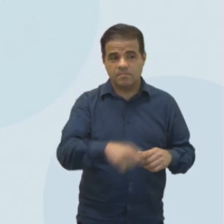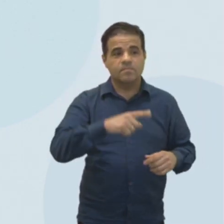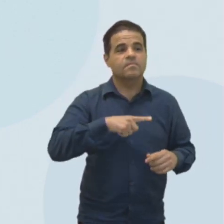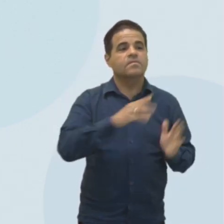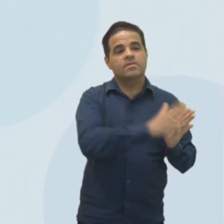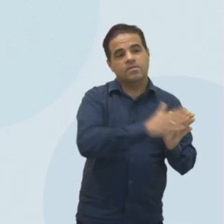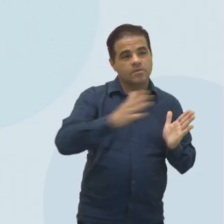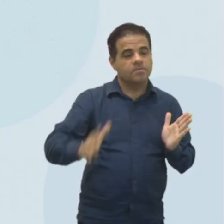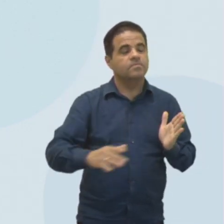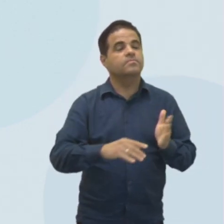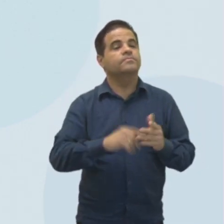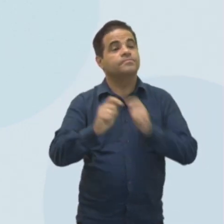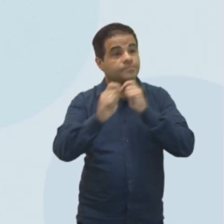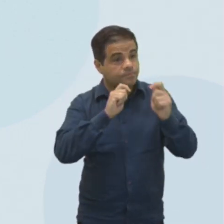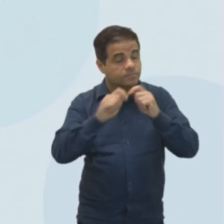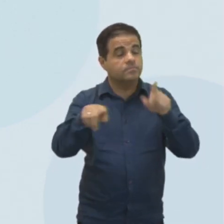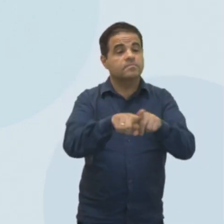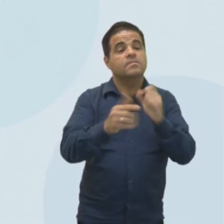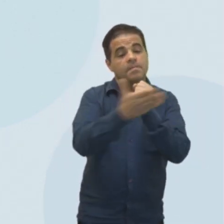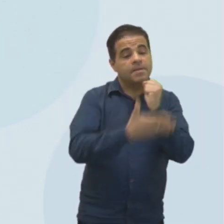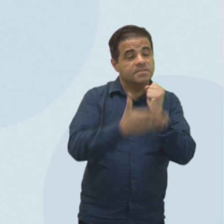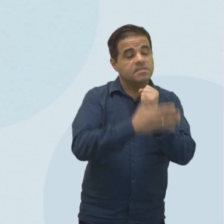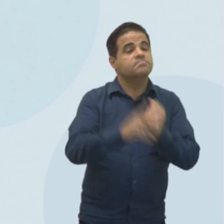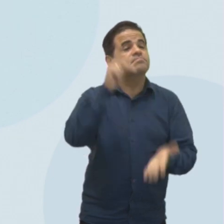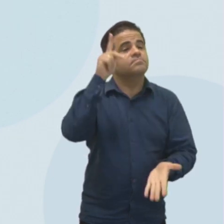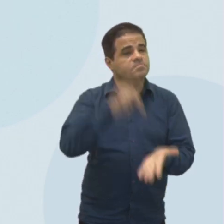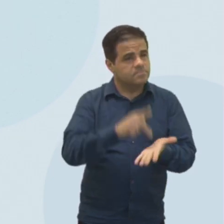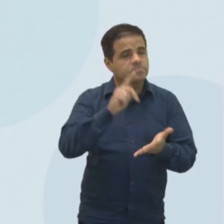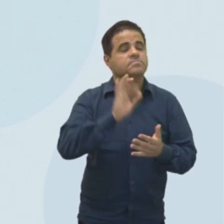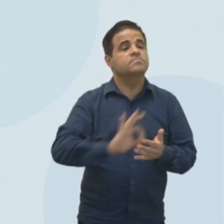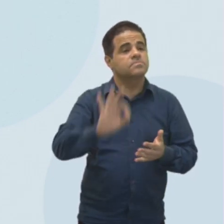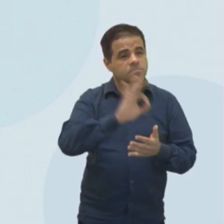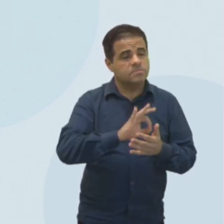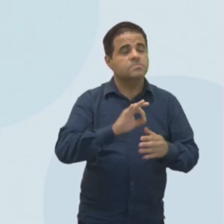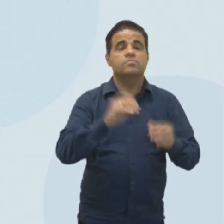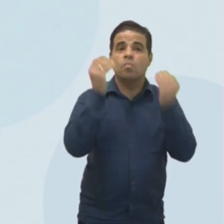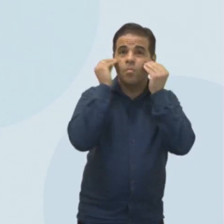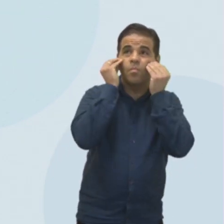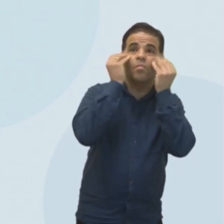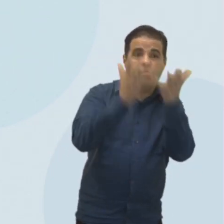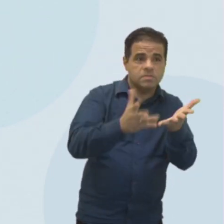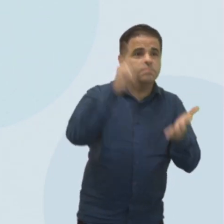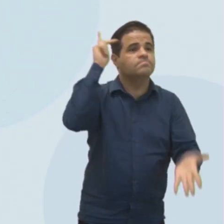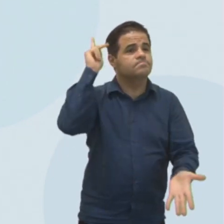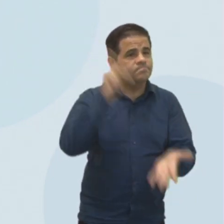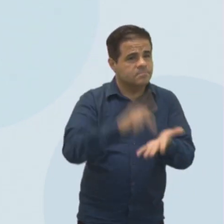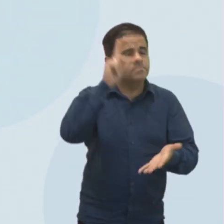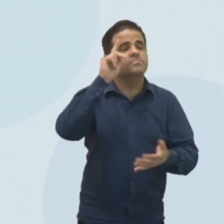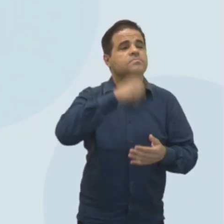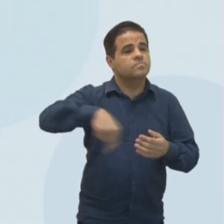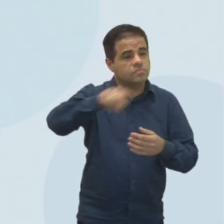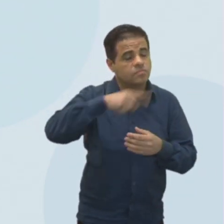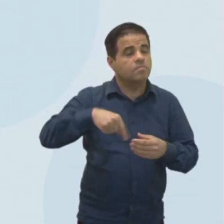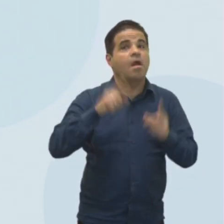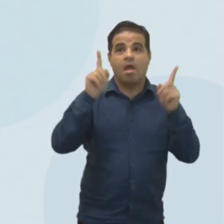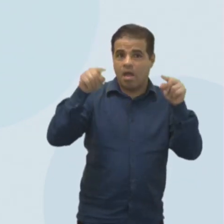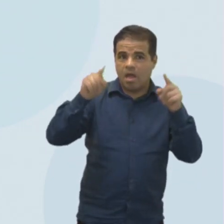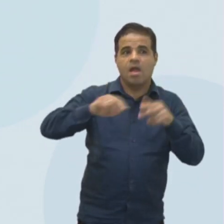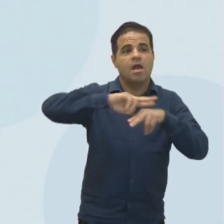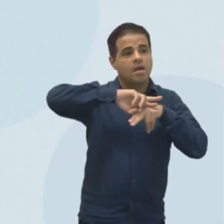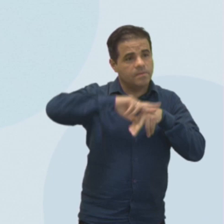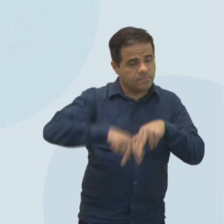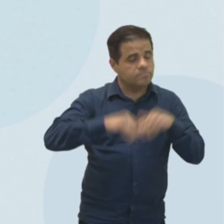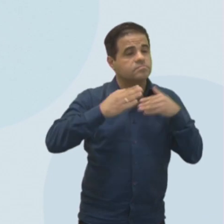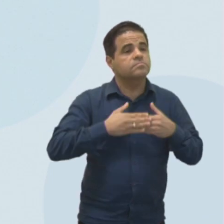um documentário que é baseado em fatos, algo mostrando os fatos, né? Então, esse gênero